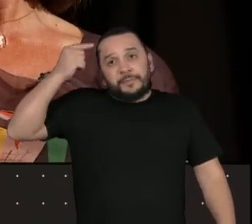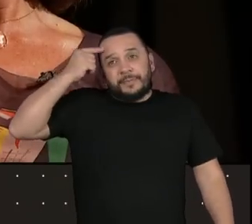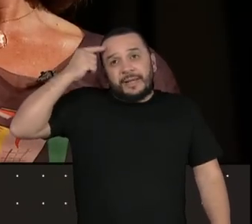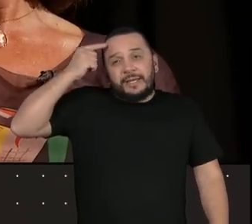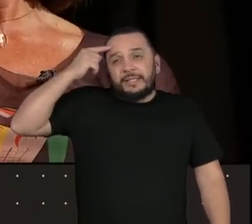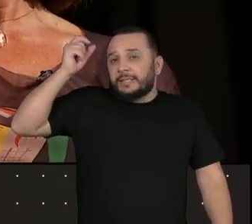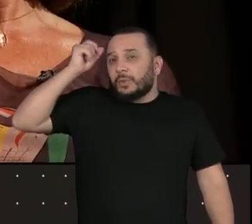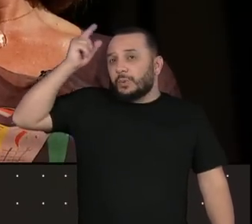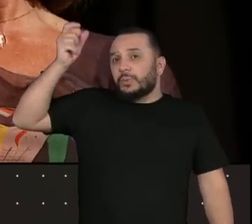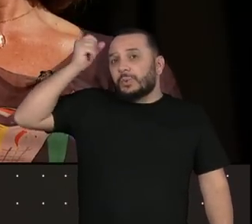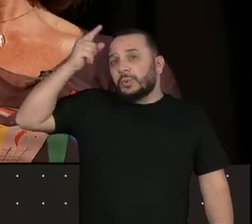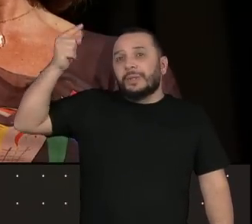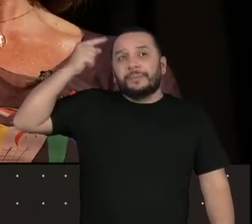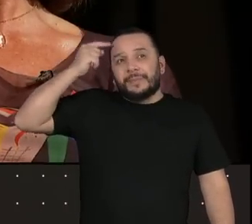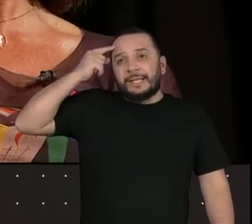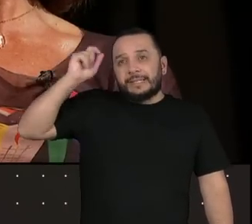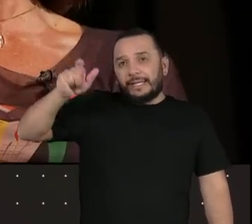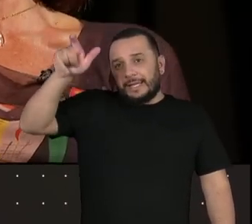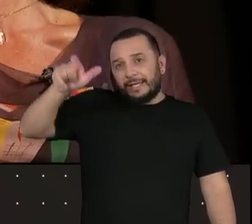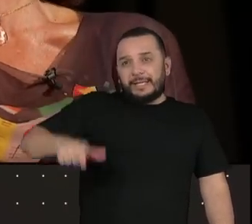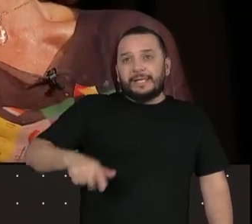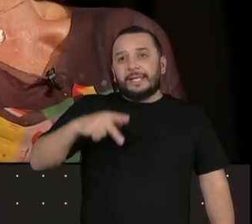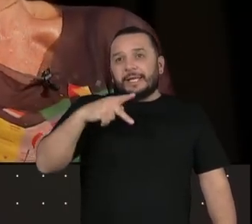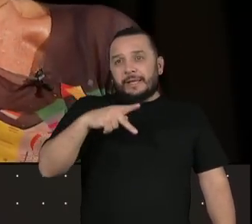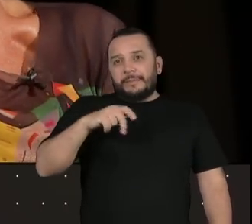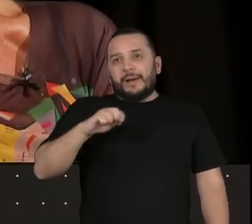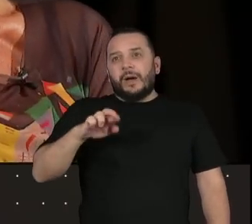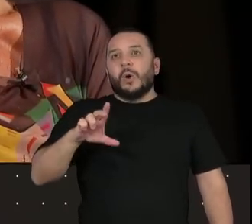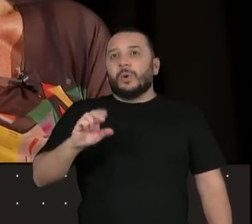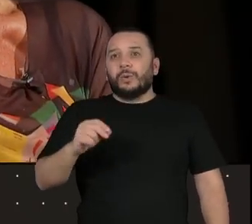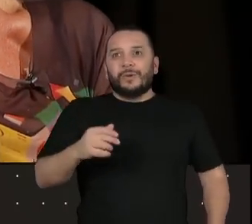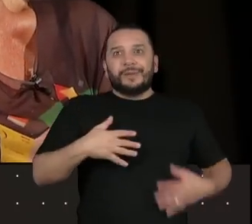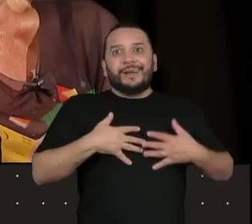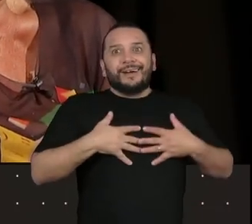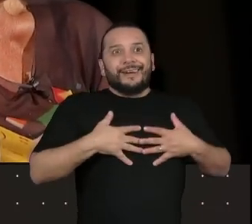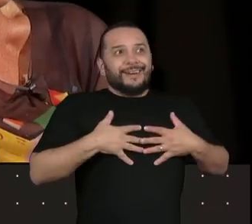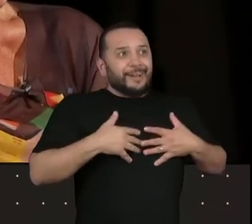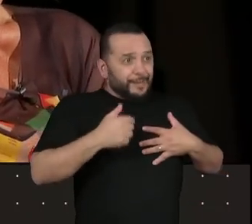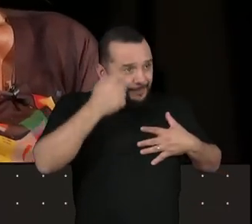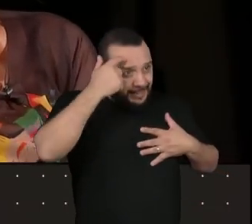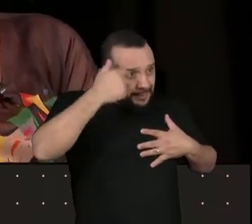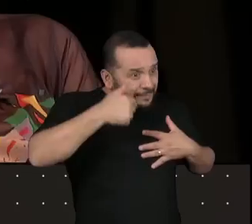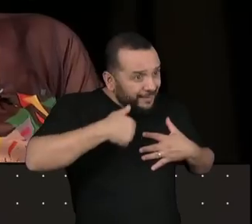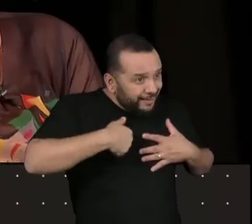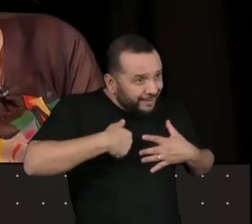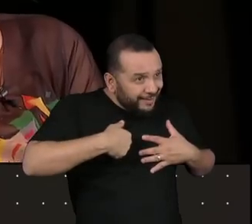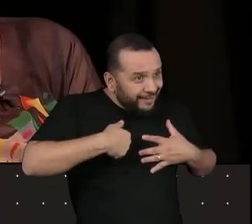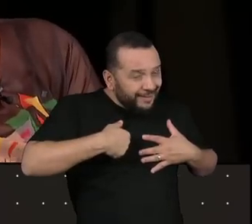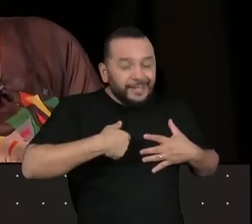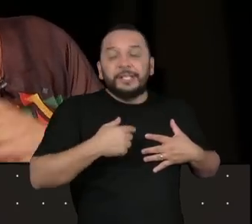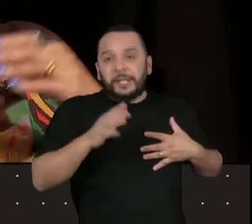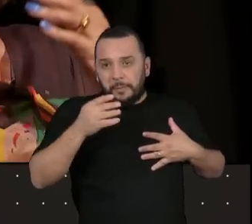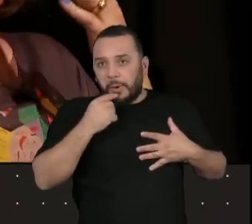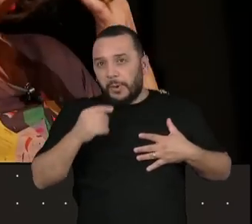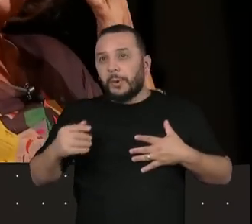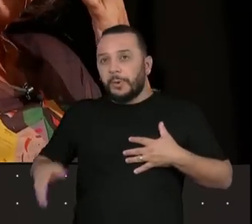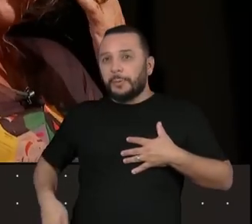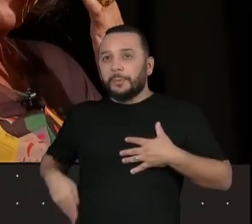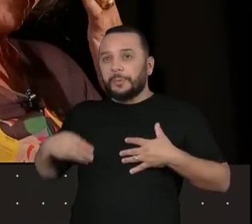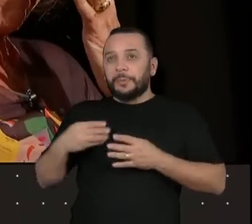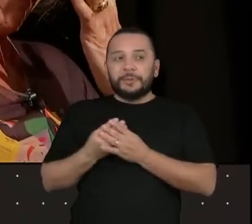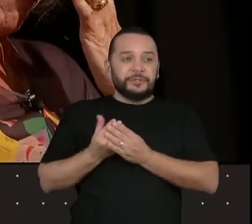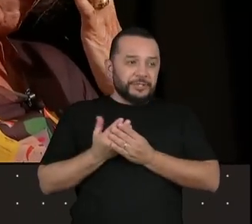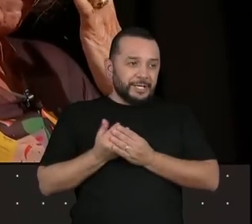que a gente pensa? Paulo Pimentel. O homem se derreteu todo e deu uma grana para a